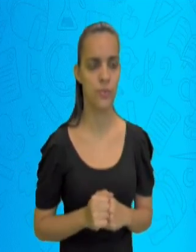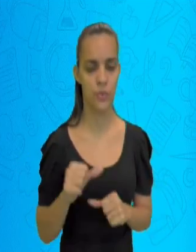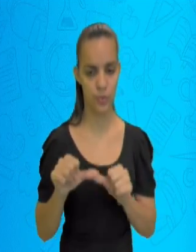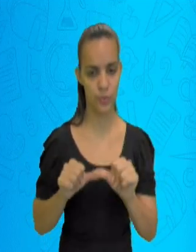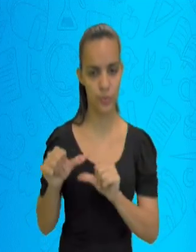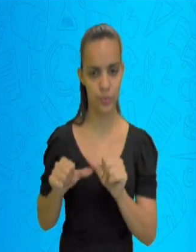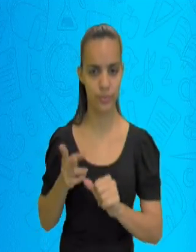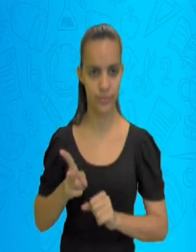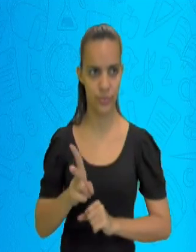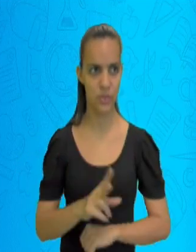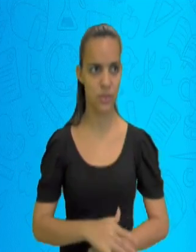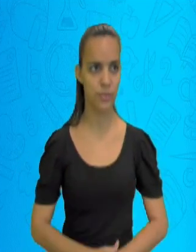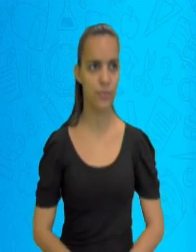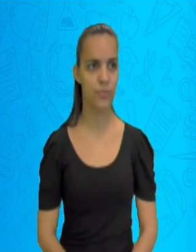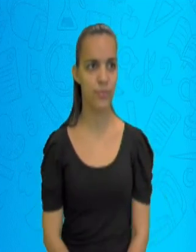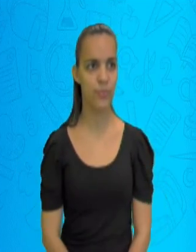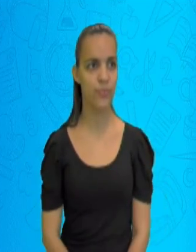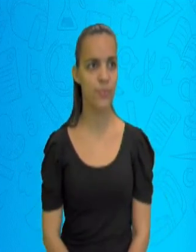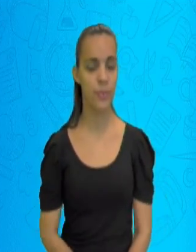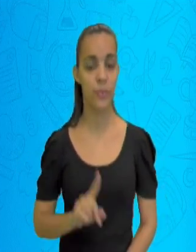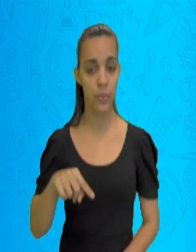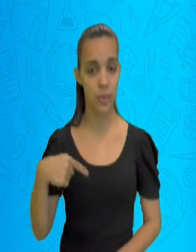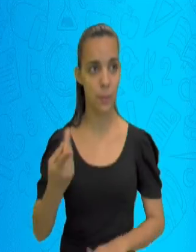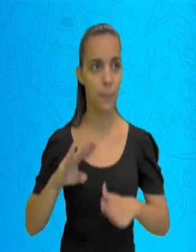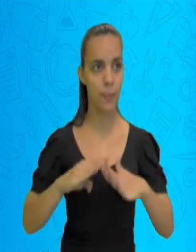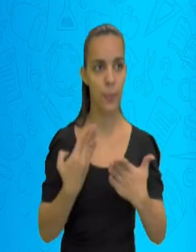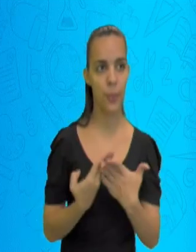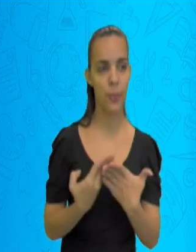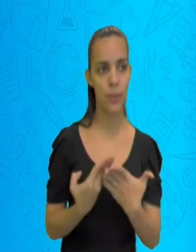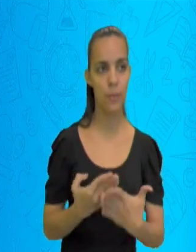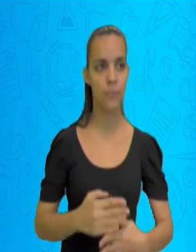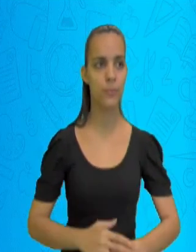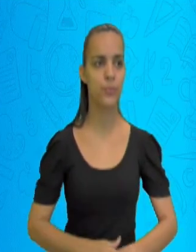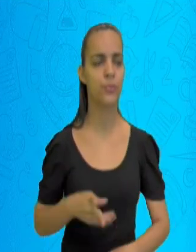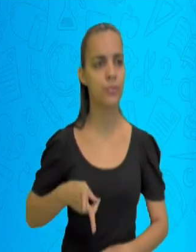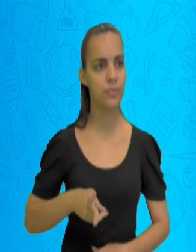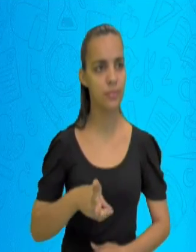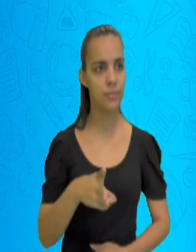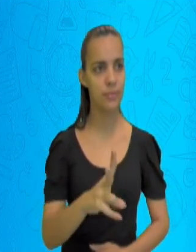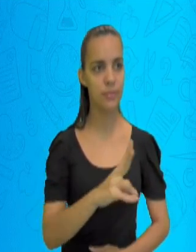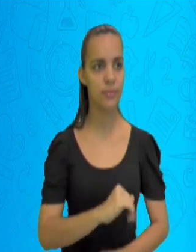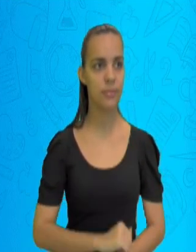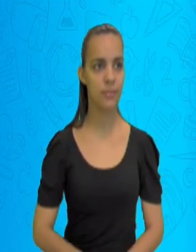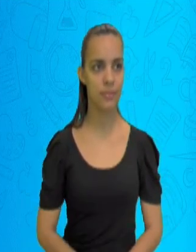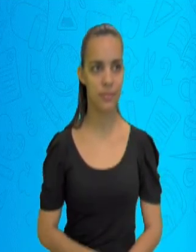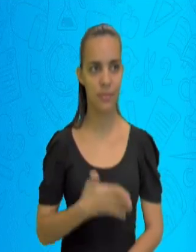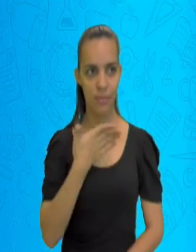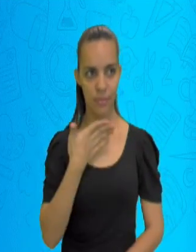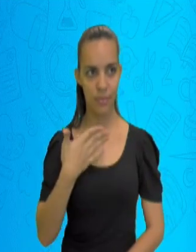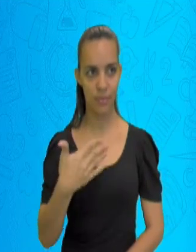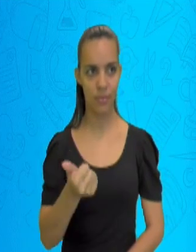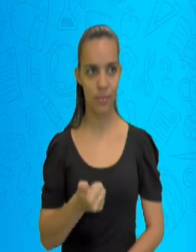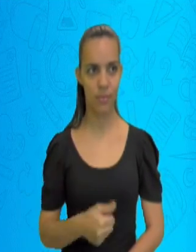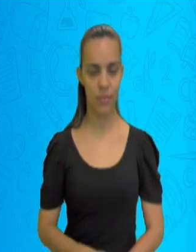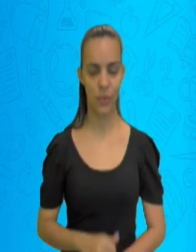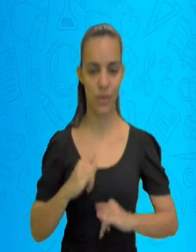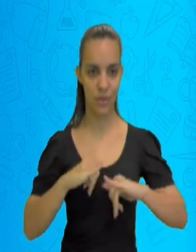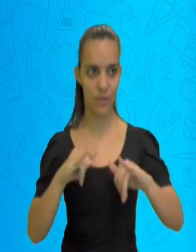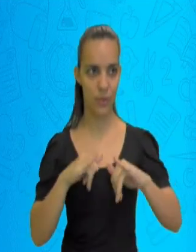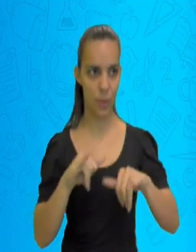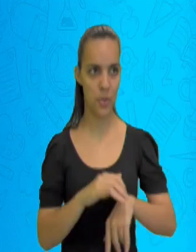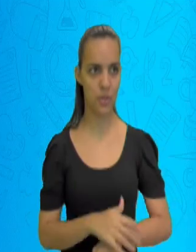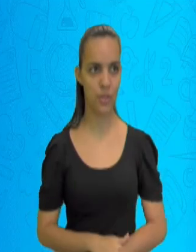mudar. E aí, na próxima aula, a gente continua, a gente melhora essas